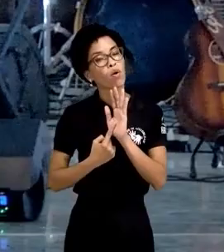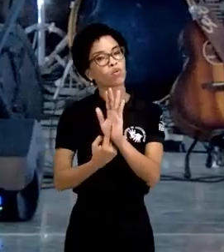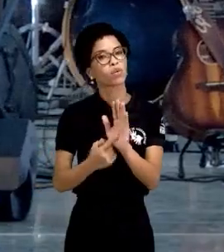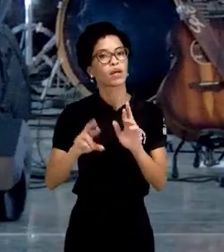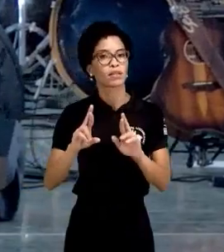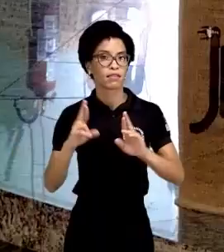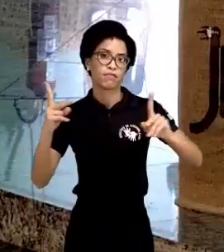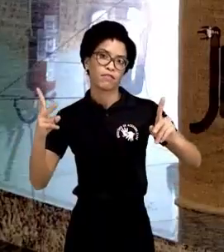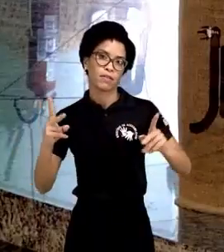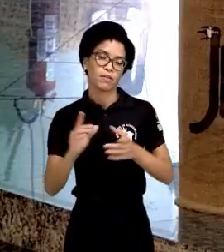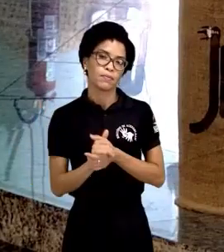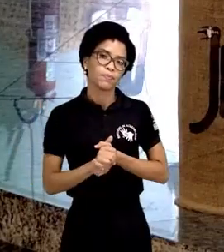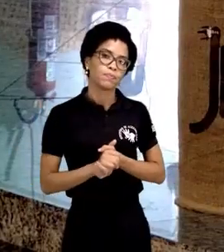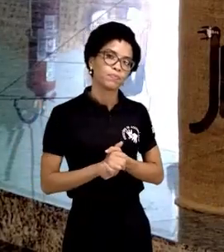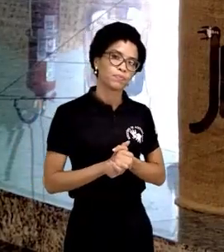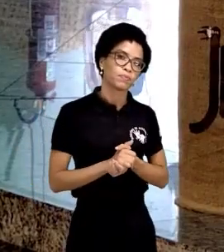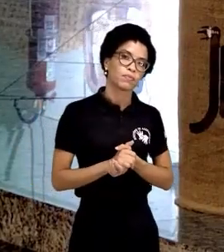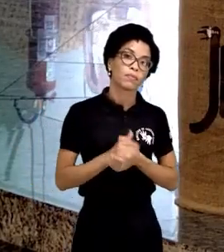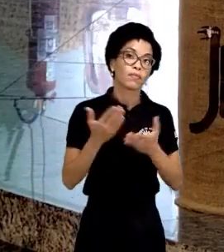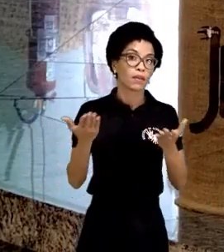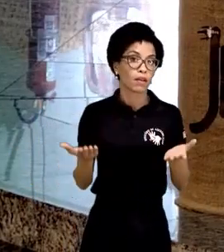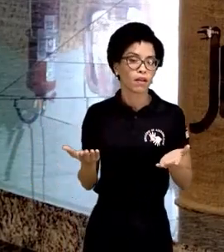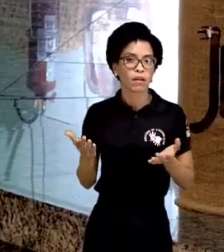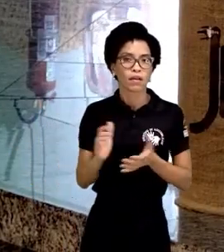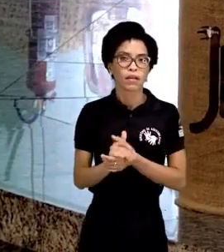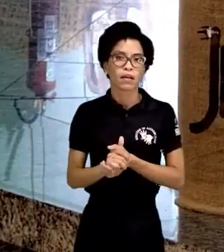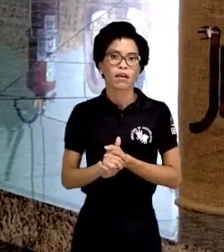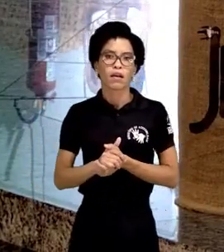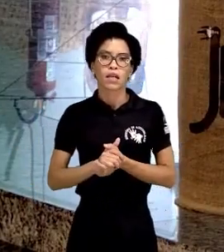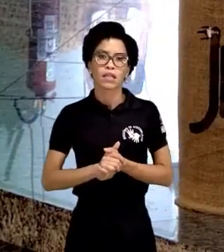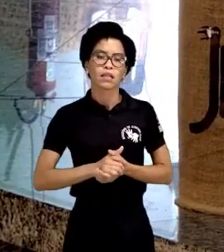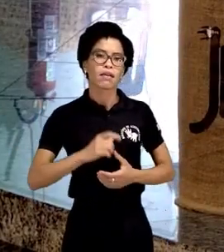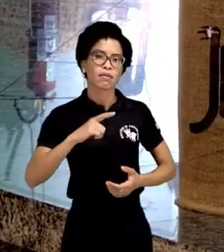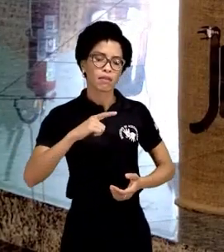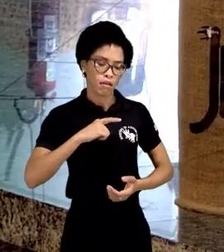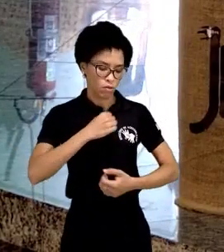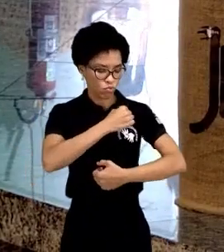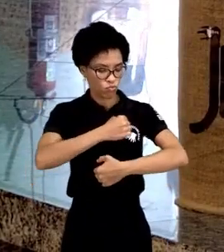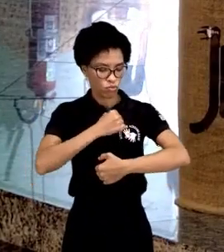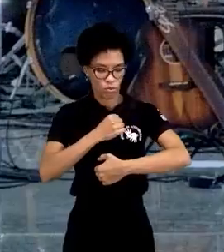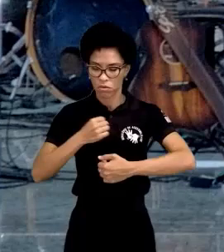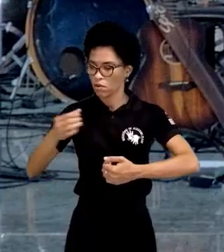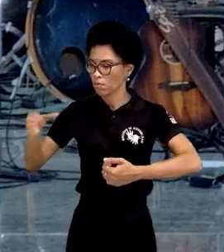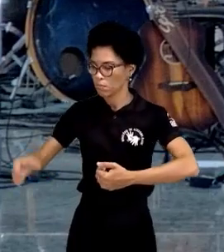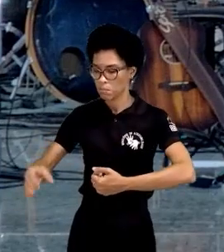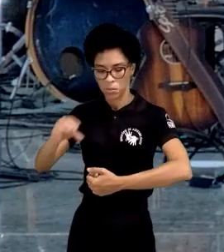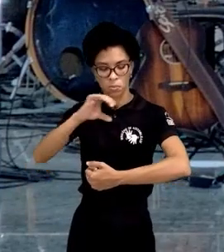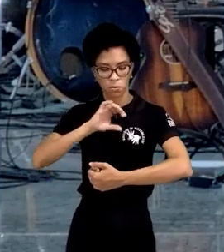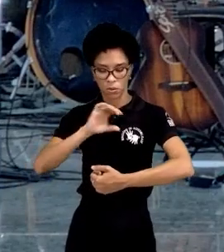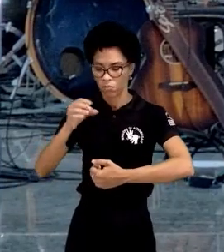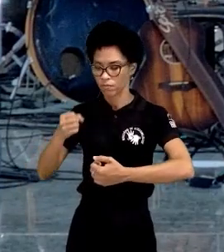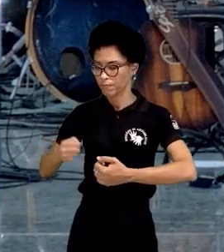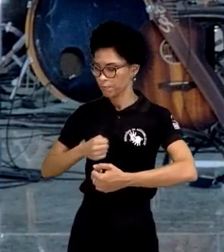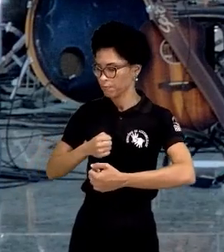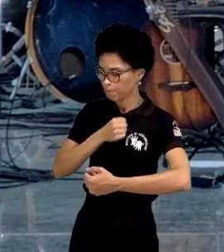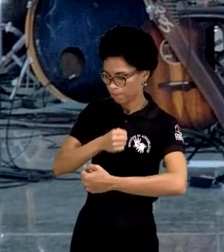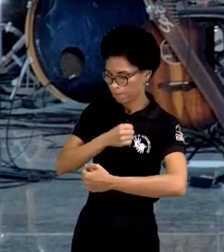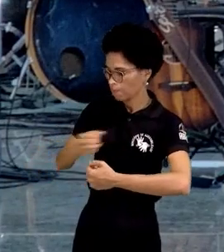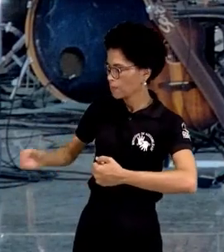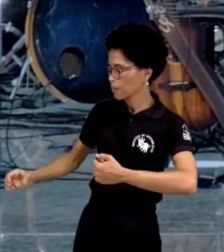esse elemento que vai causar o quê? O sabor. A diferença no sabor. Você é